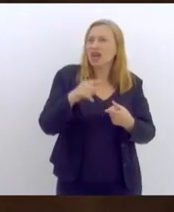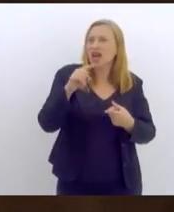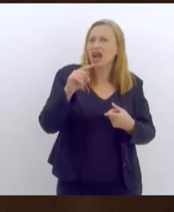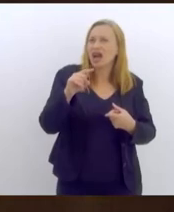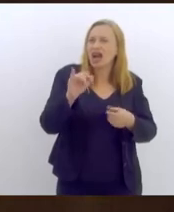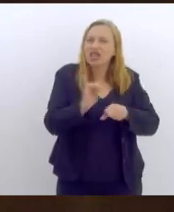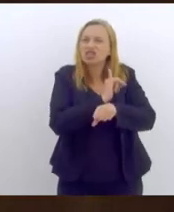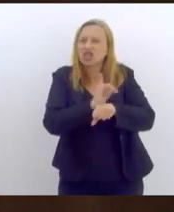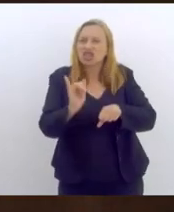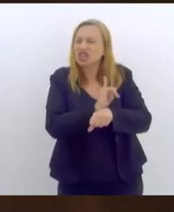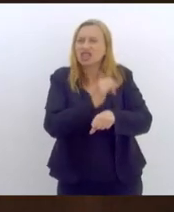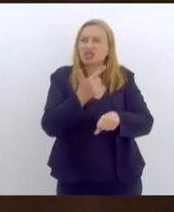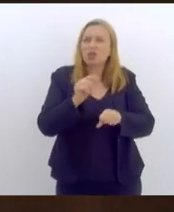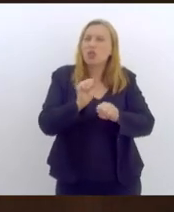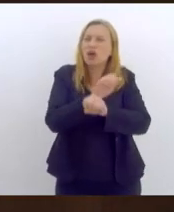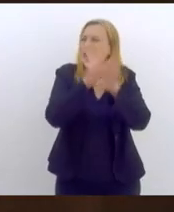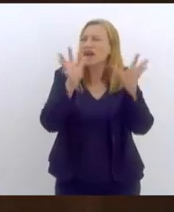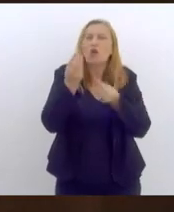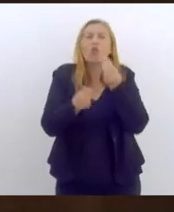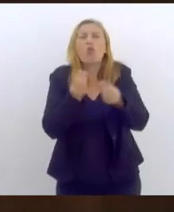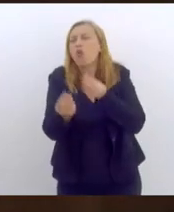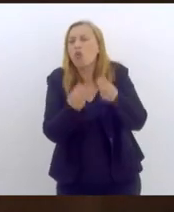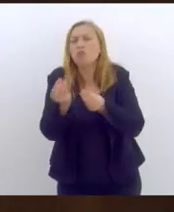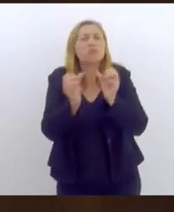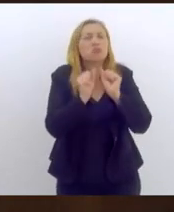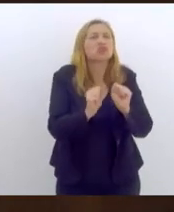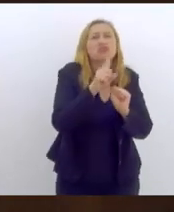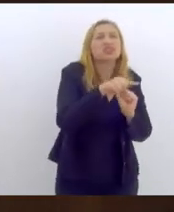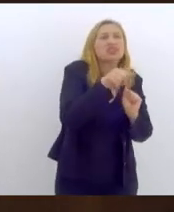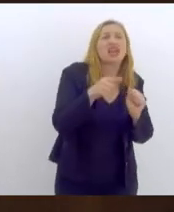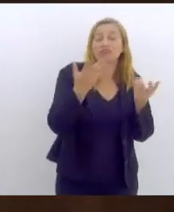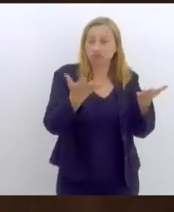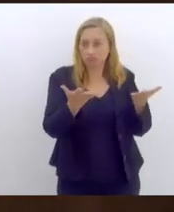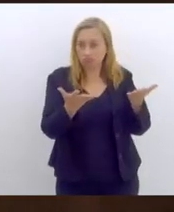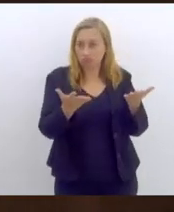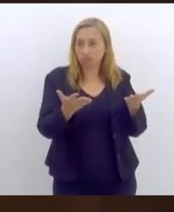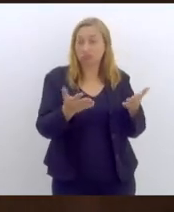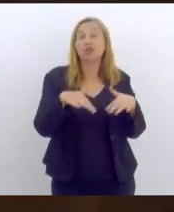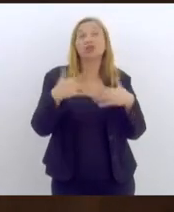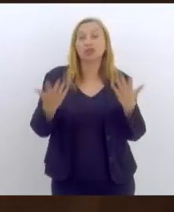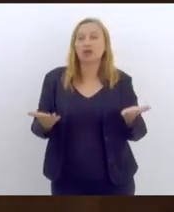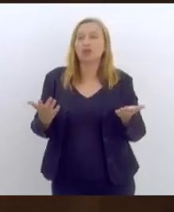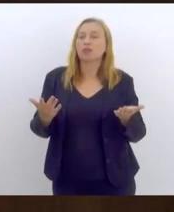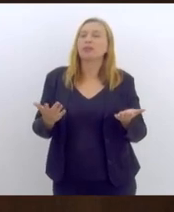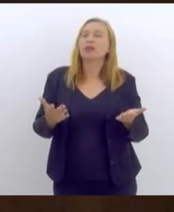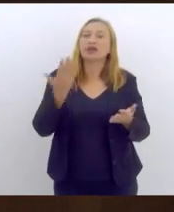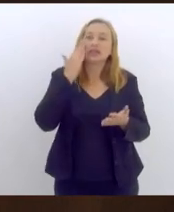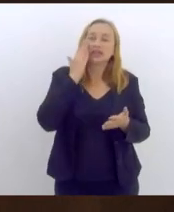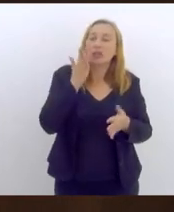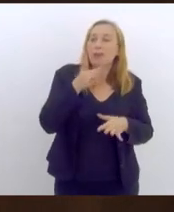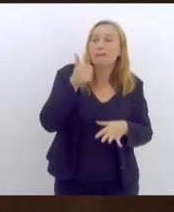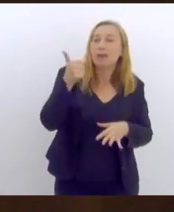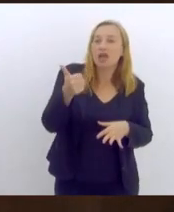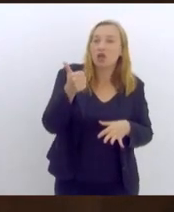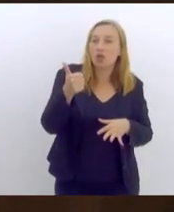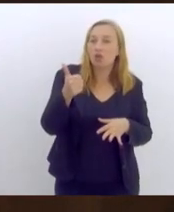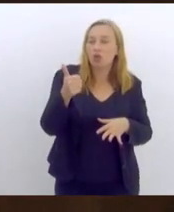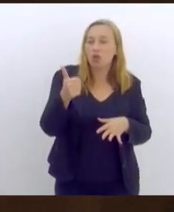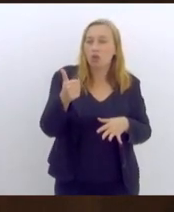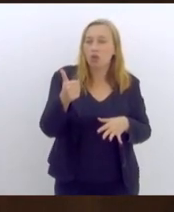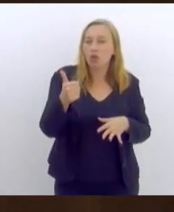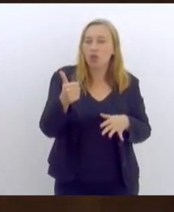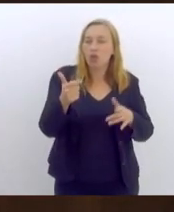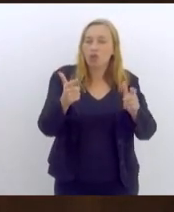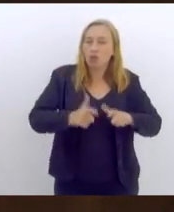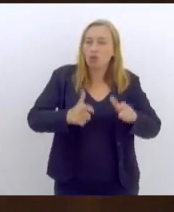claro como que poderíamos fazer esse cancelamento. Então, entendemos que é melhor um canal adequado